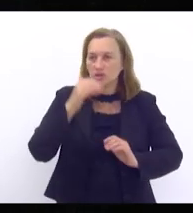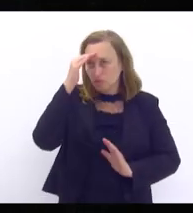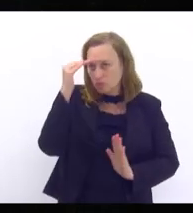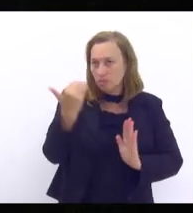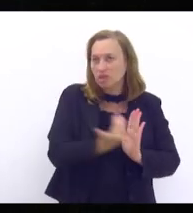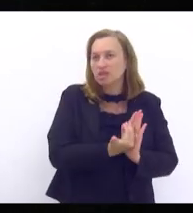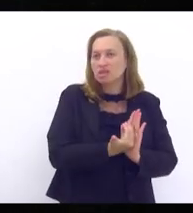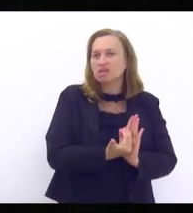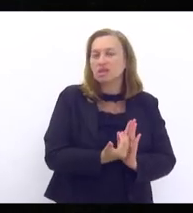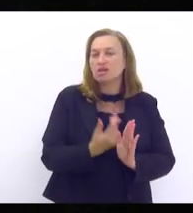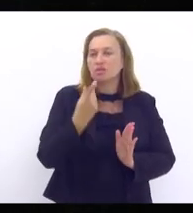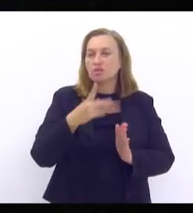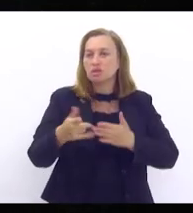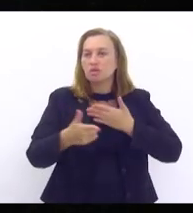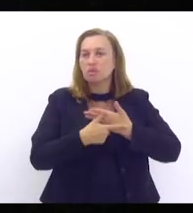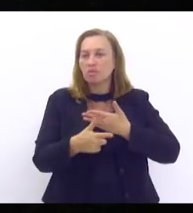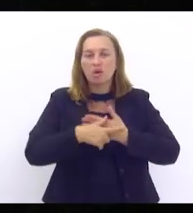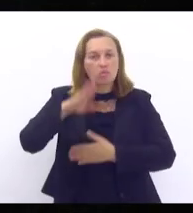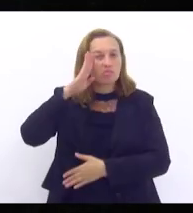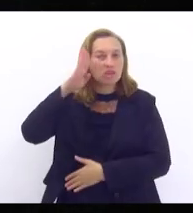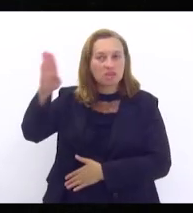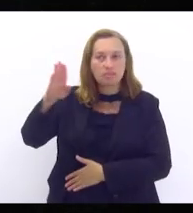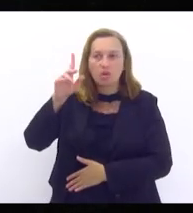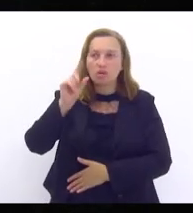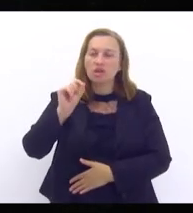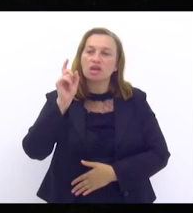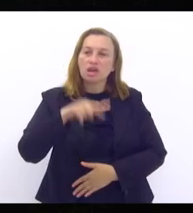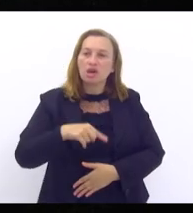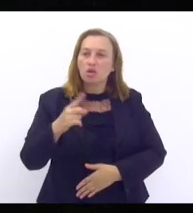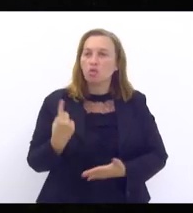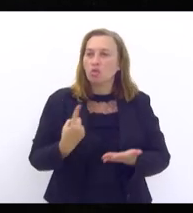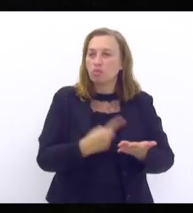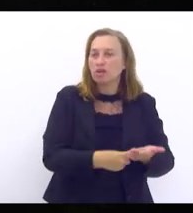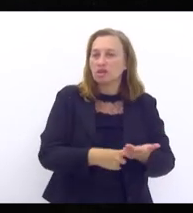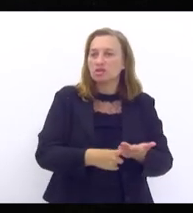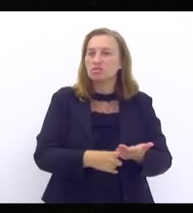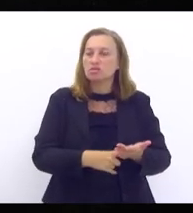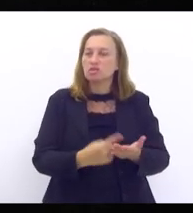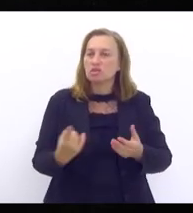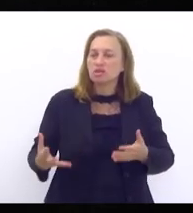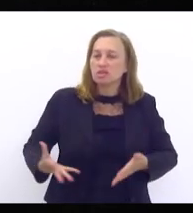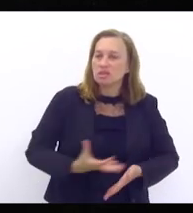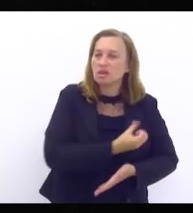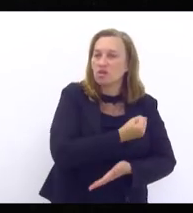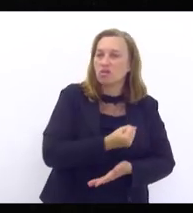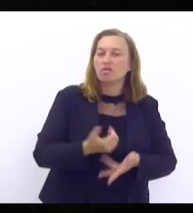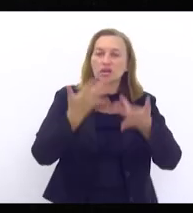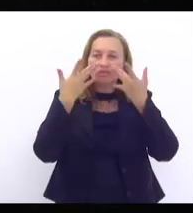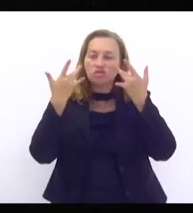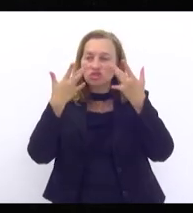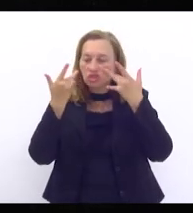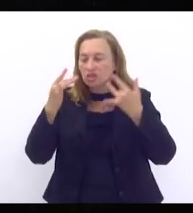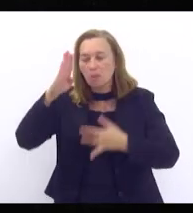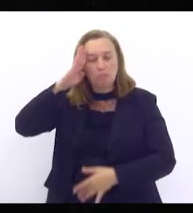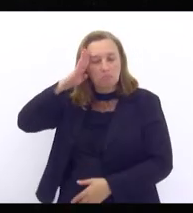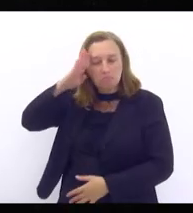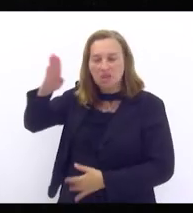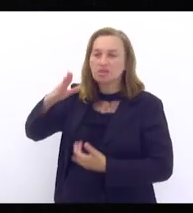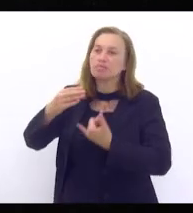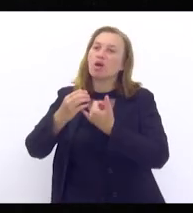a sua missão fundamental, que é o compromisso de recuperar esse importante